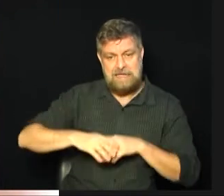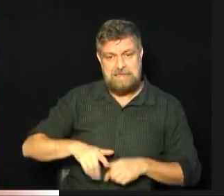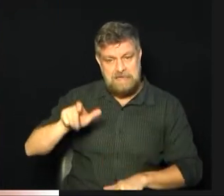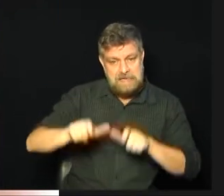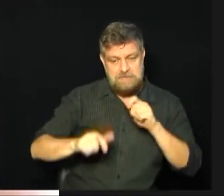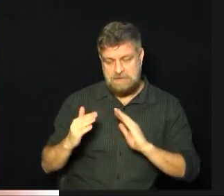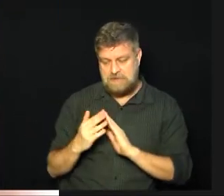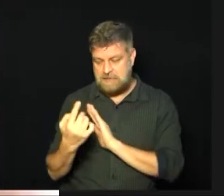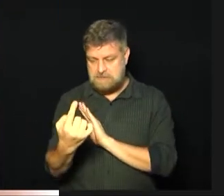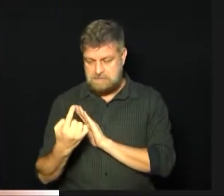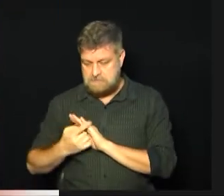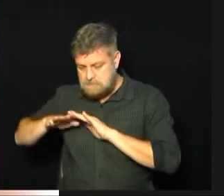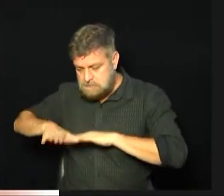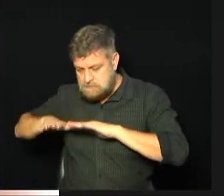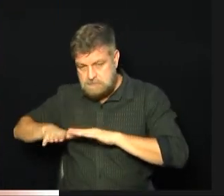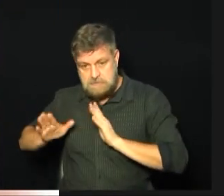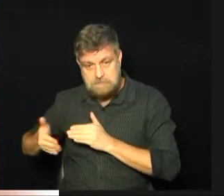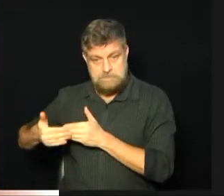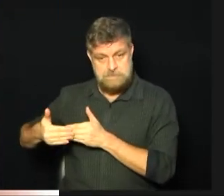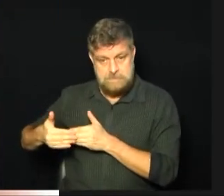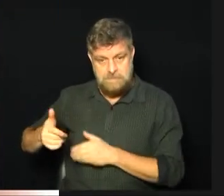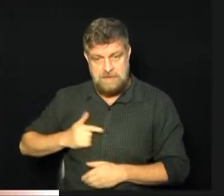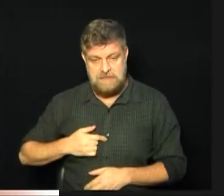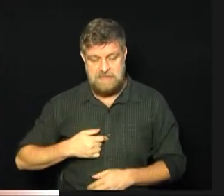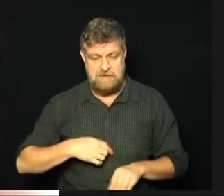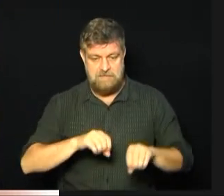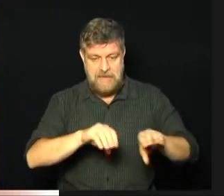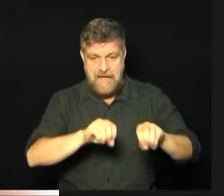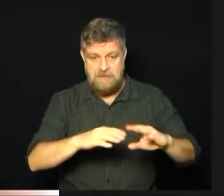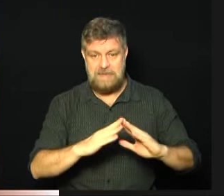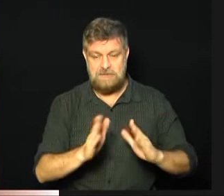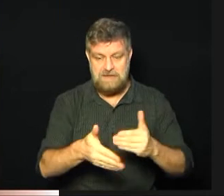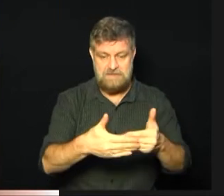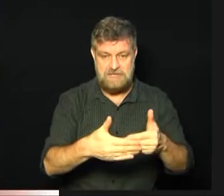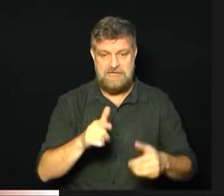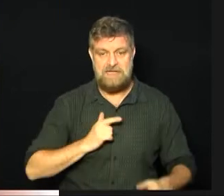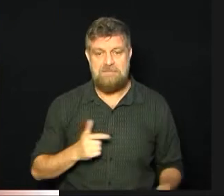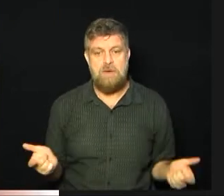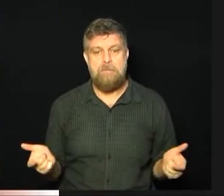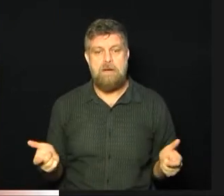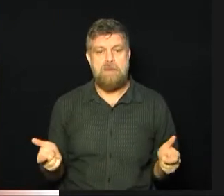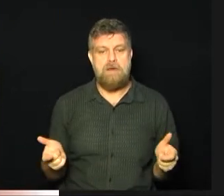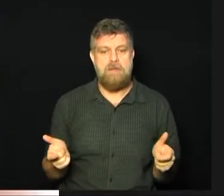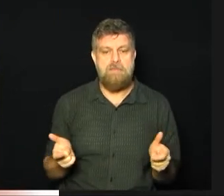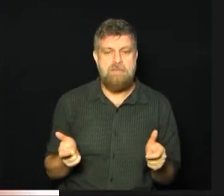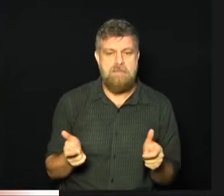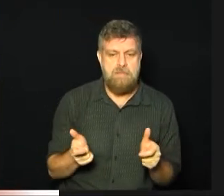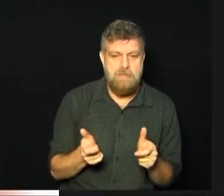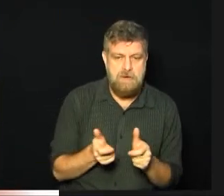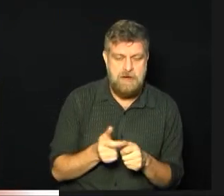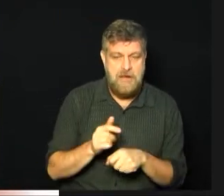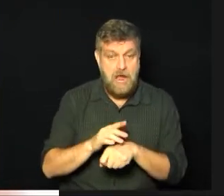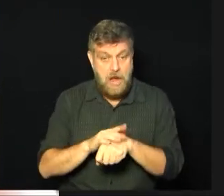ficar isoladas, tudo, e teve diminuição das aulas, né? A gente acabou vendo menos casos, né? Ela é uma